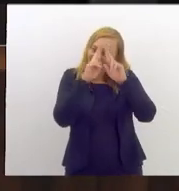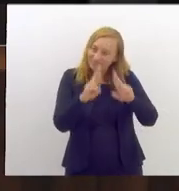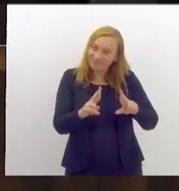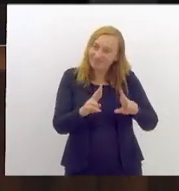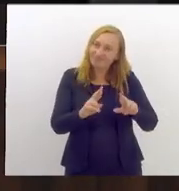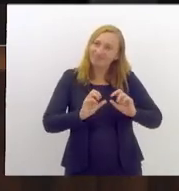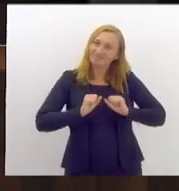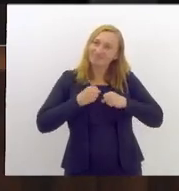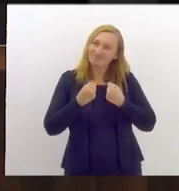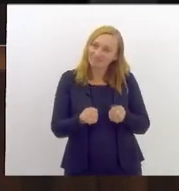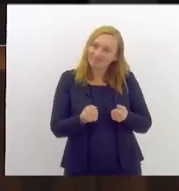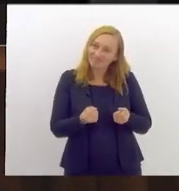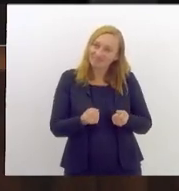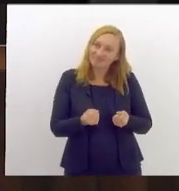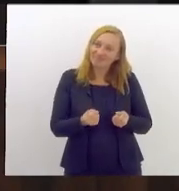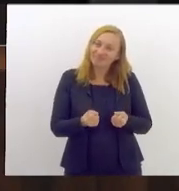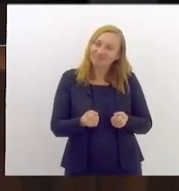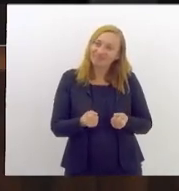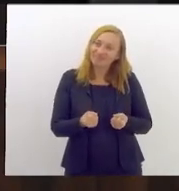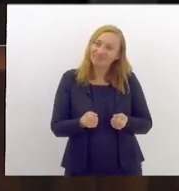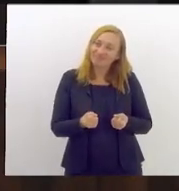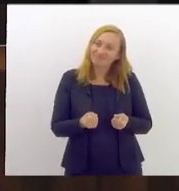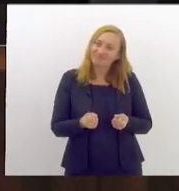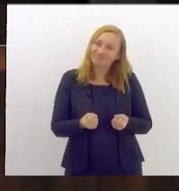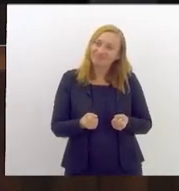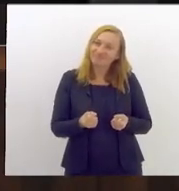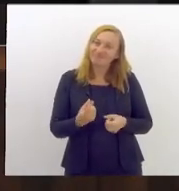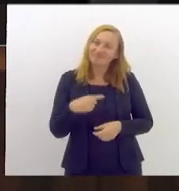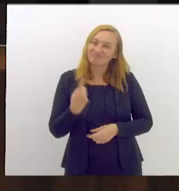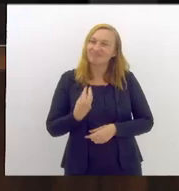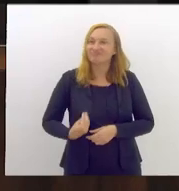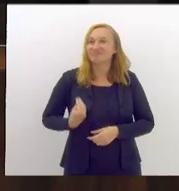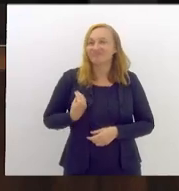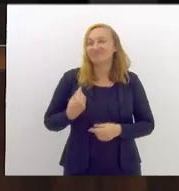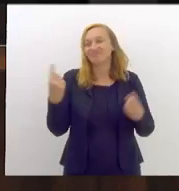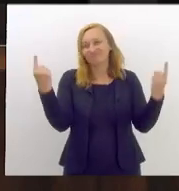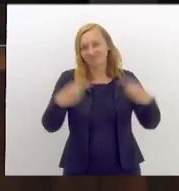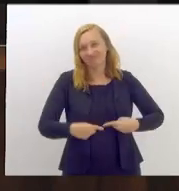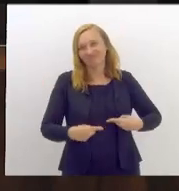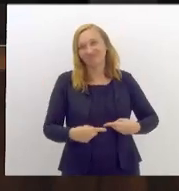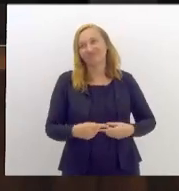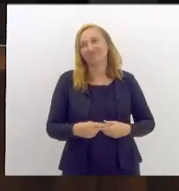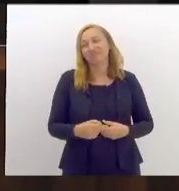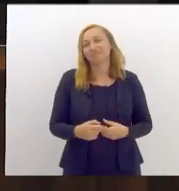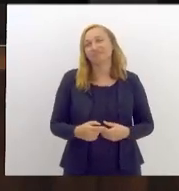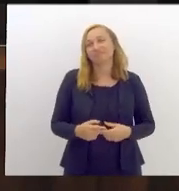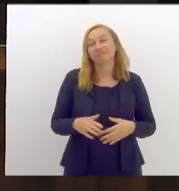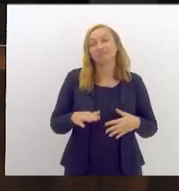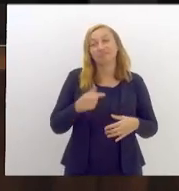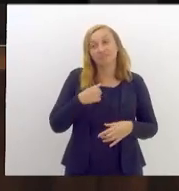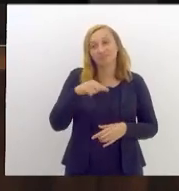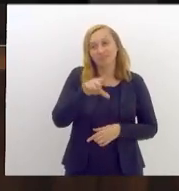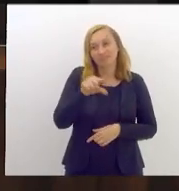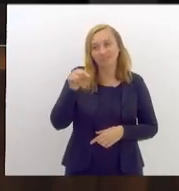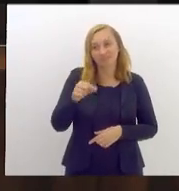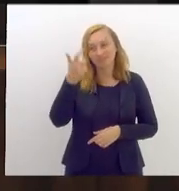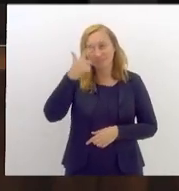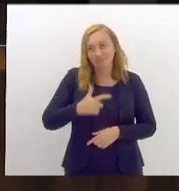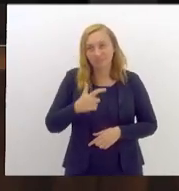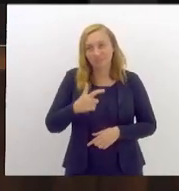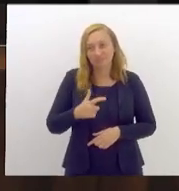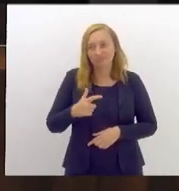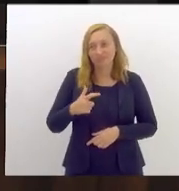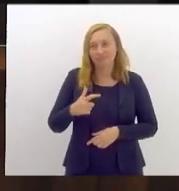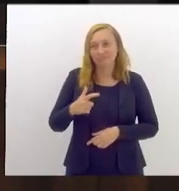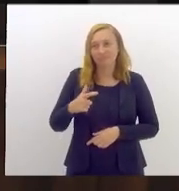muita dedicação logicamente a nossa vida é feita de desafios e quando eu escolhi ser candidato ao